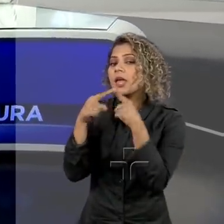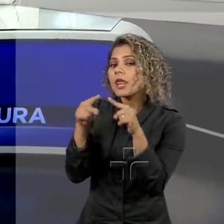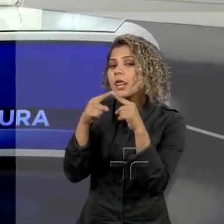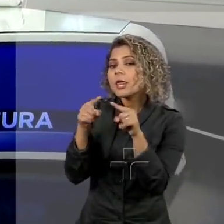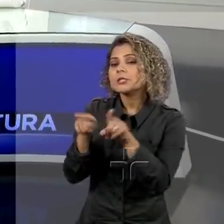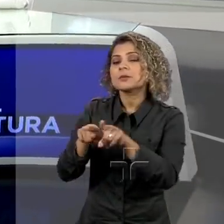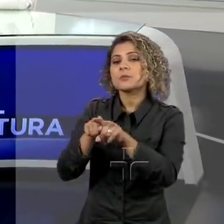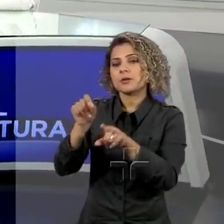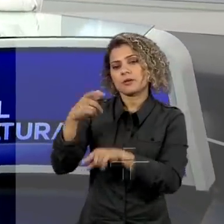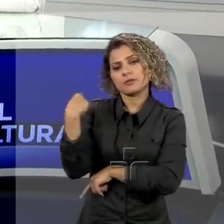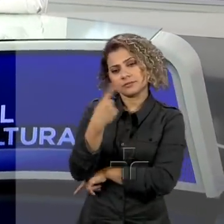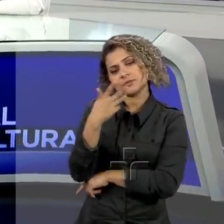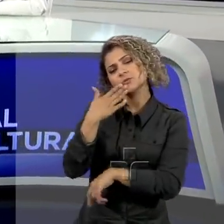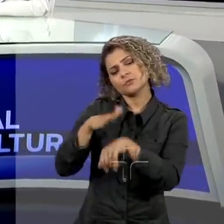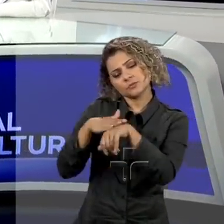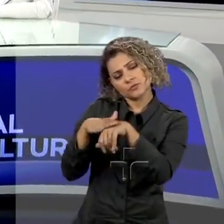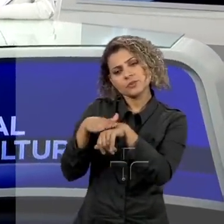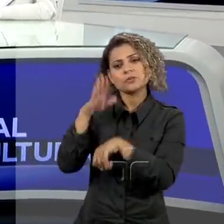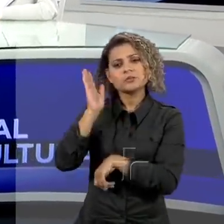gente tinha falado aqui.